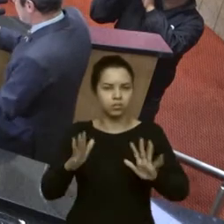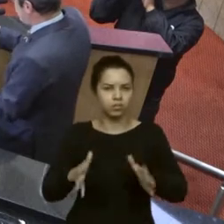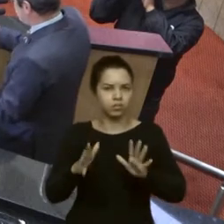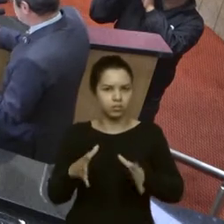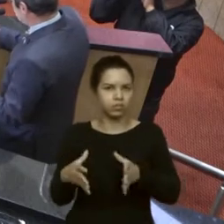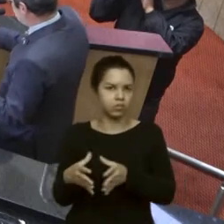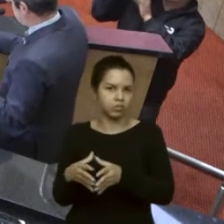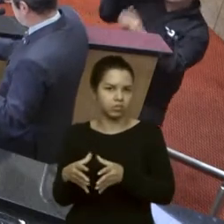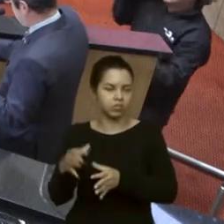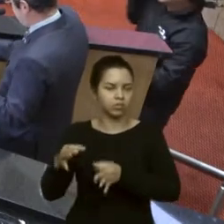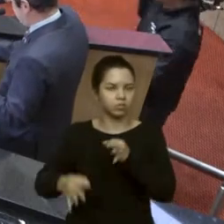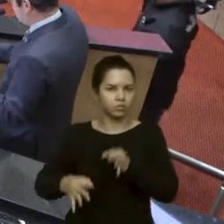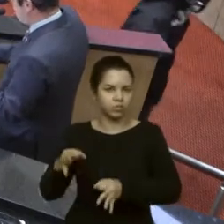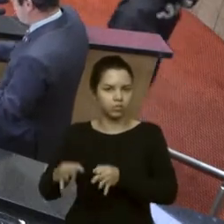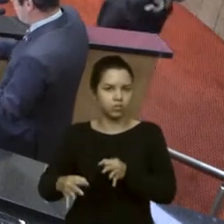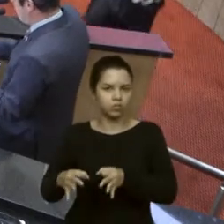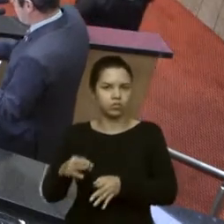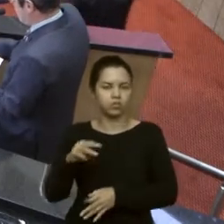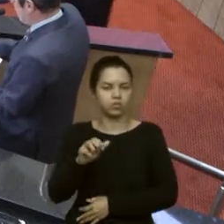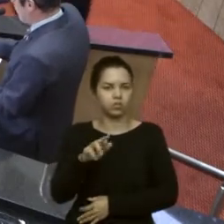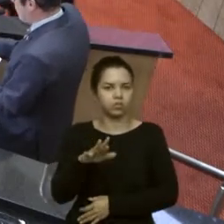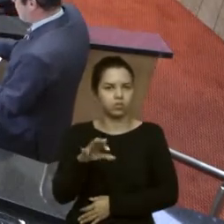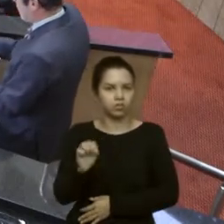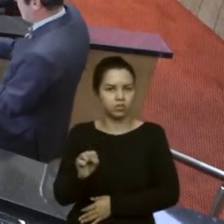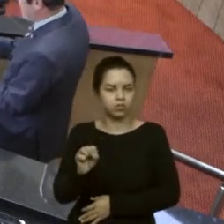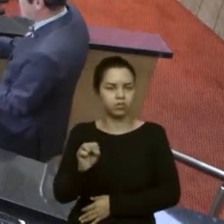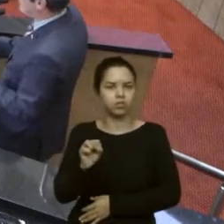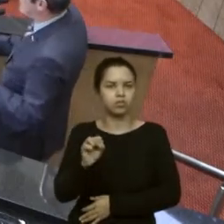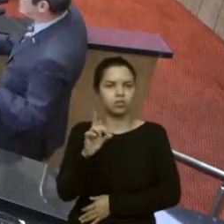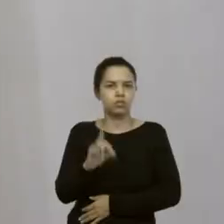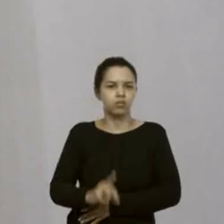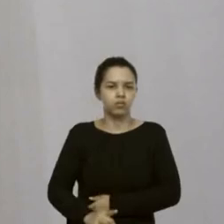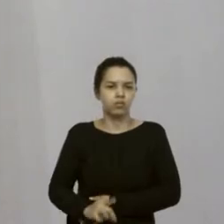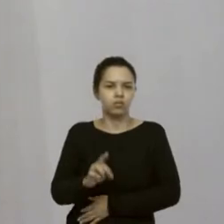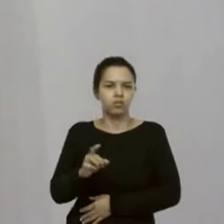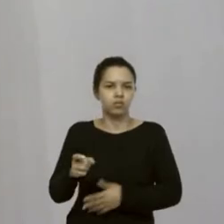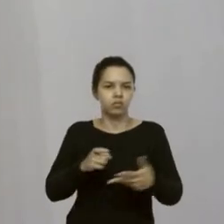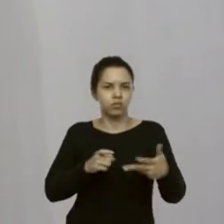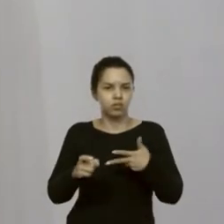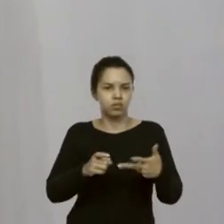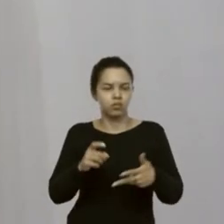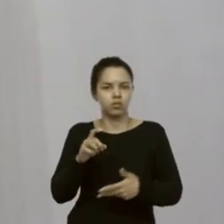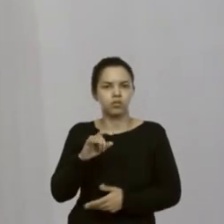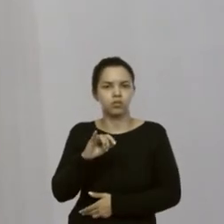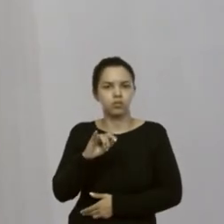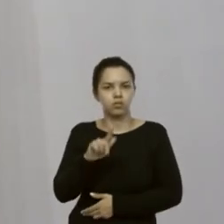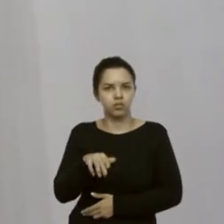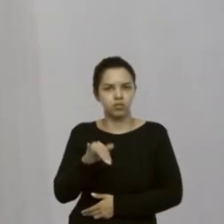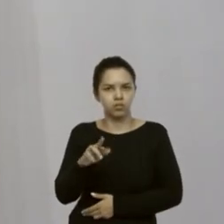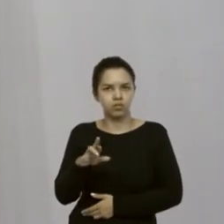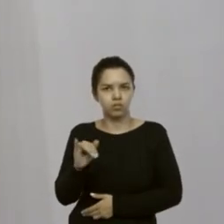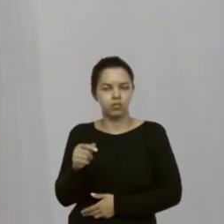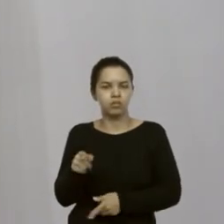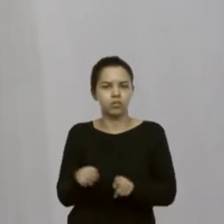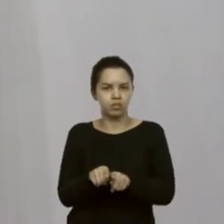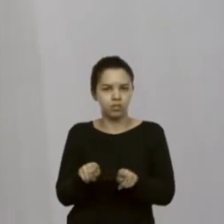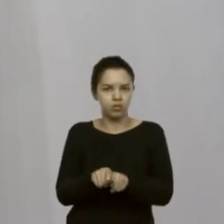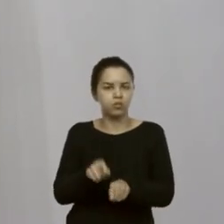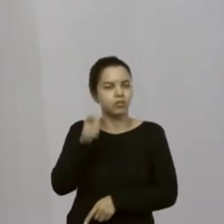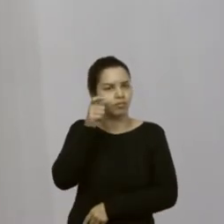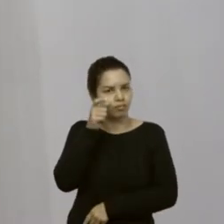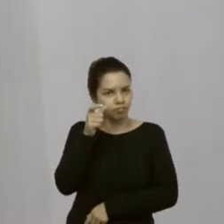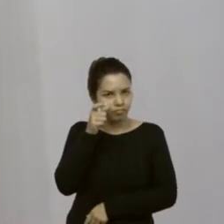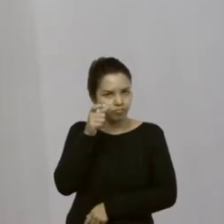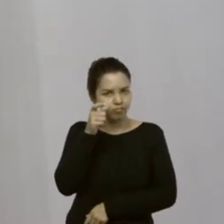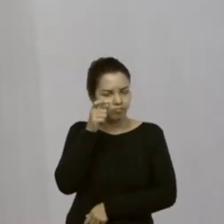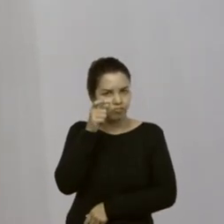Marco Siqueira, diretor executivo da JORI. E todos os senhoras e senhores presentes e acompanhando também